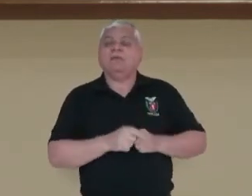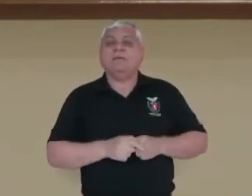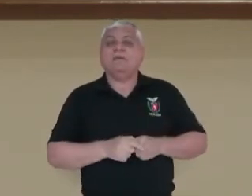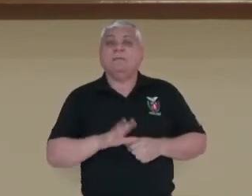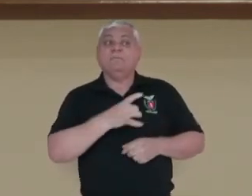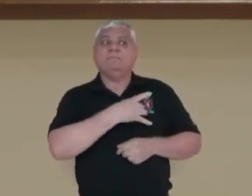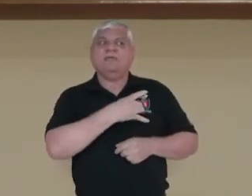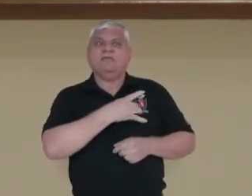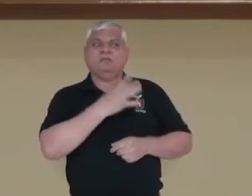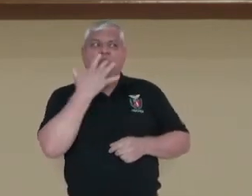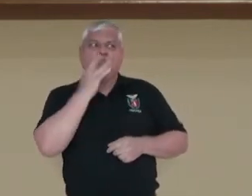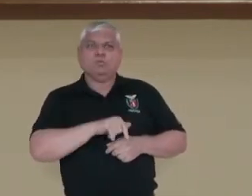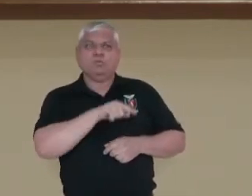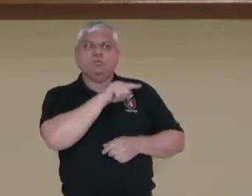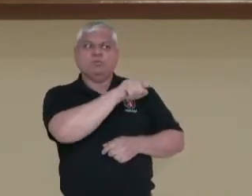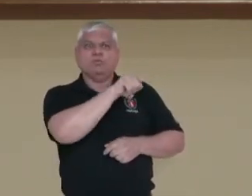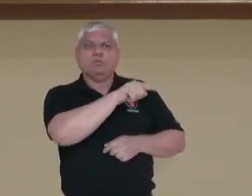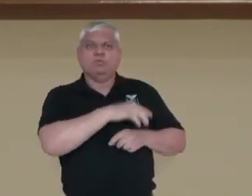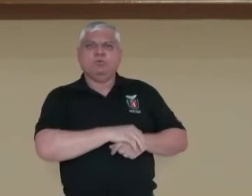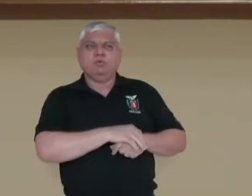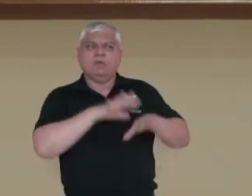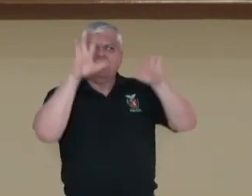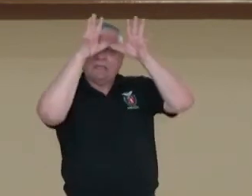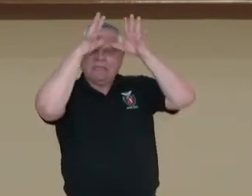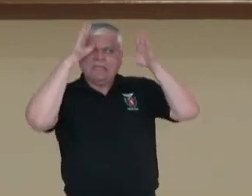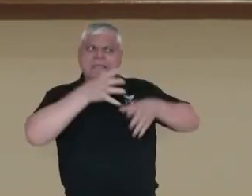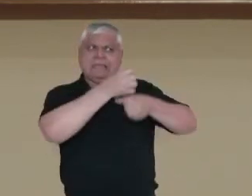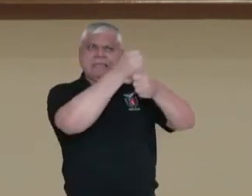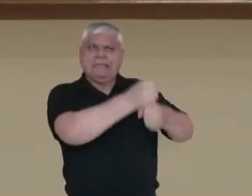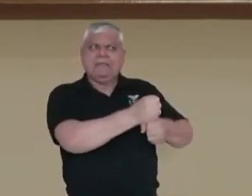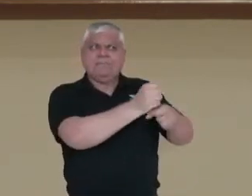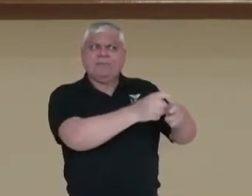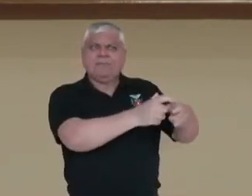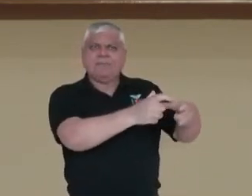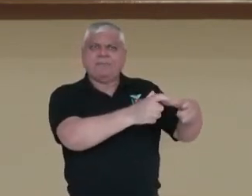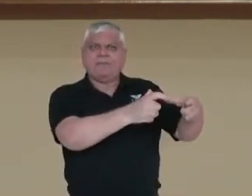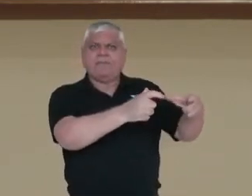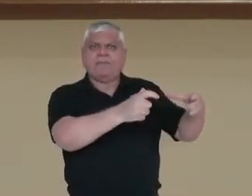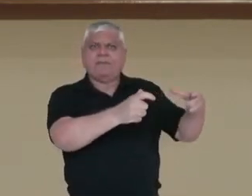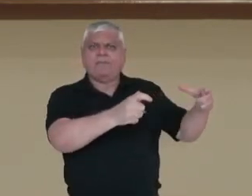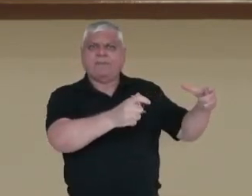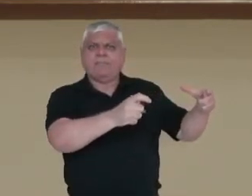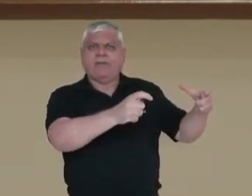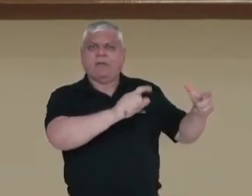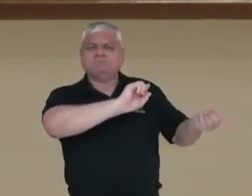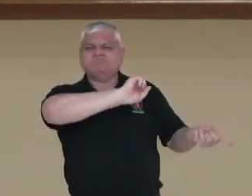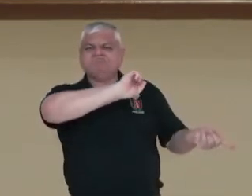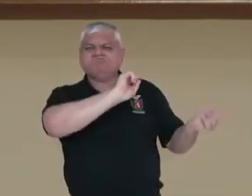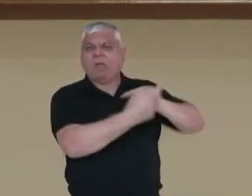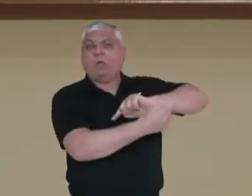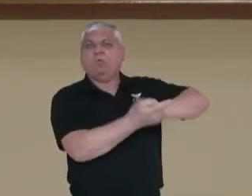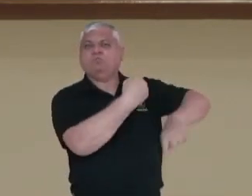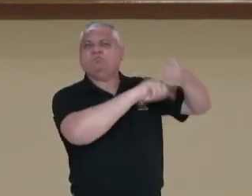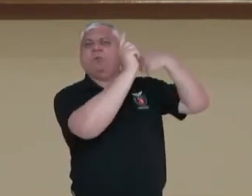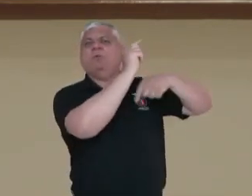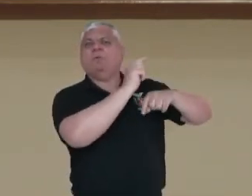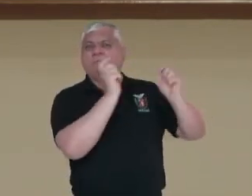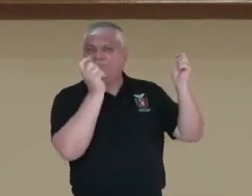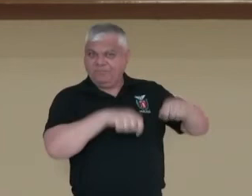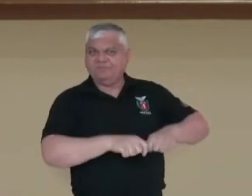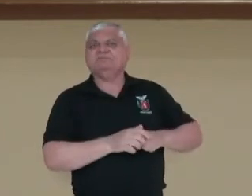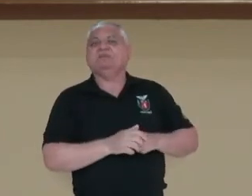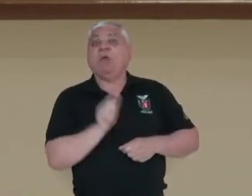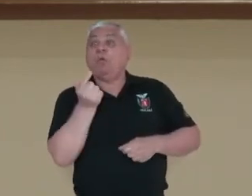é que, uma vez o quilombo de Palmares sobrevivendo, ele poderia dar isso, essa notícia se espalharia e